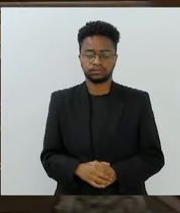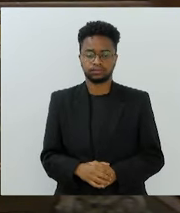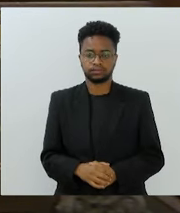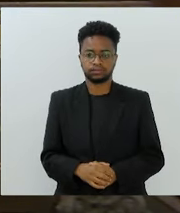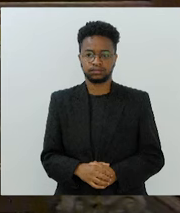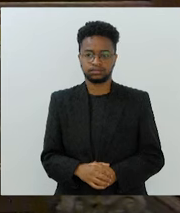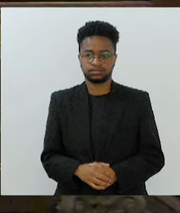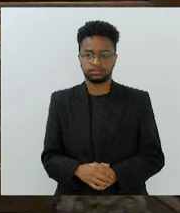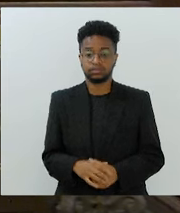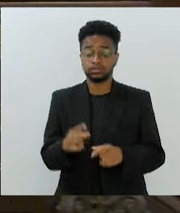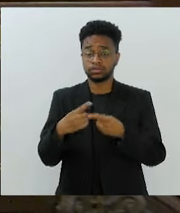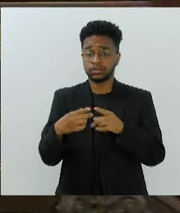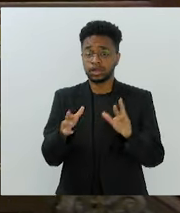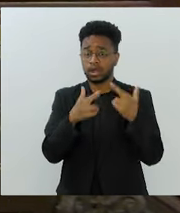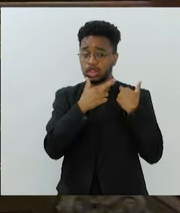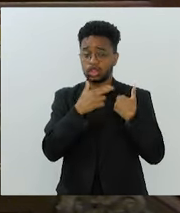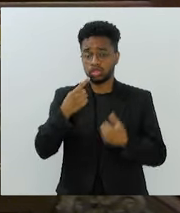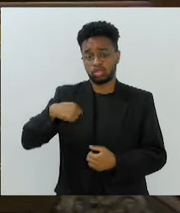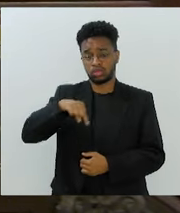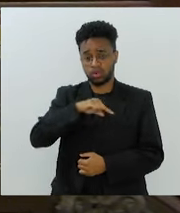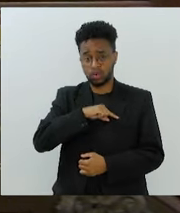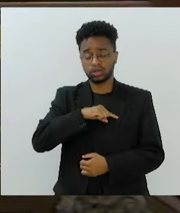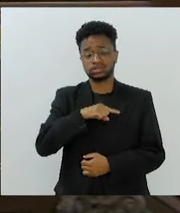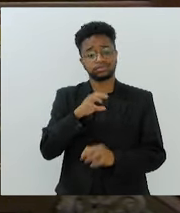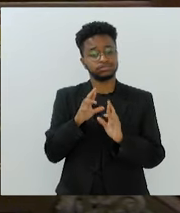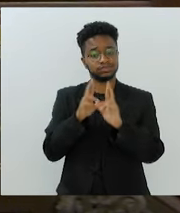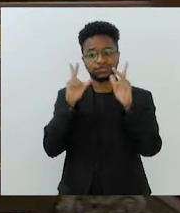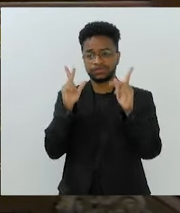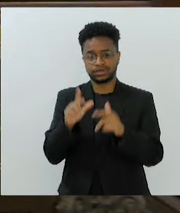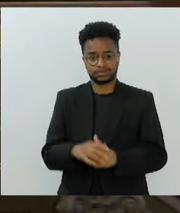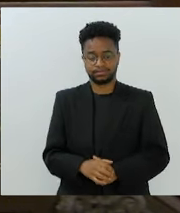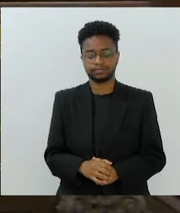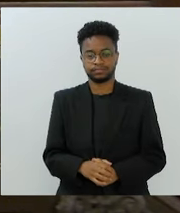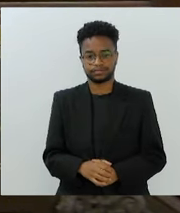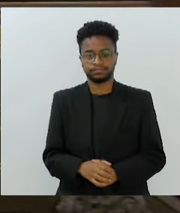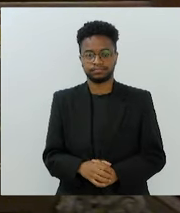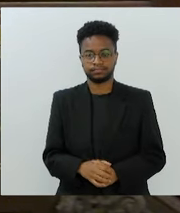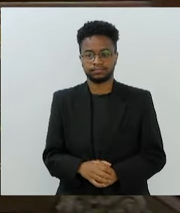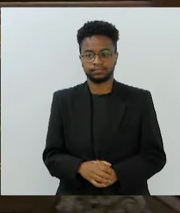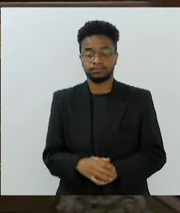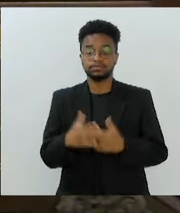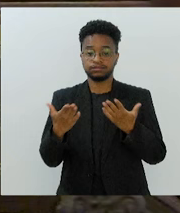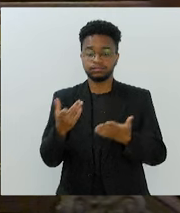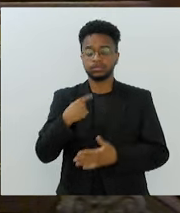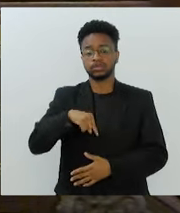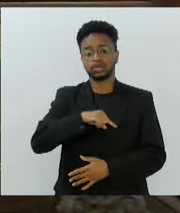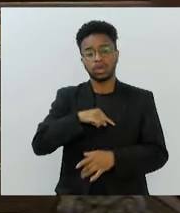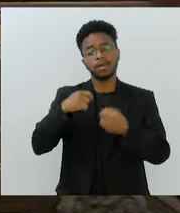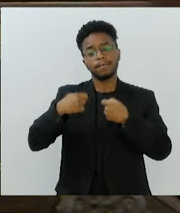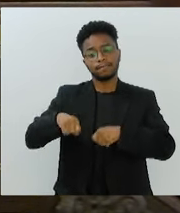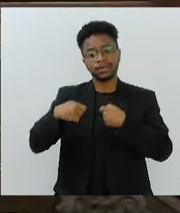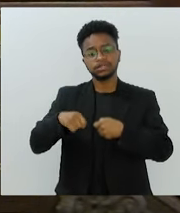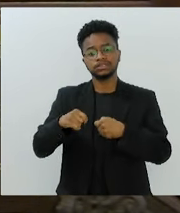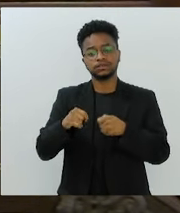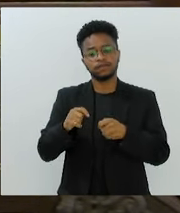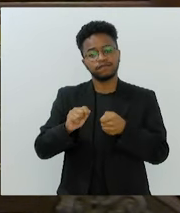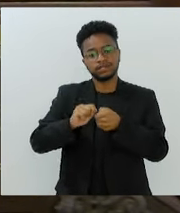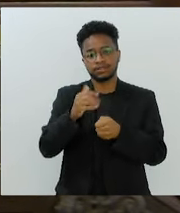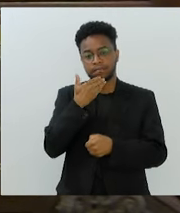A responsabilidade nossa na imprensa é outra. E a gente precisa fazer mais e